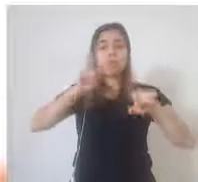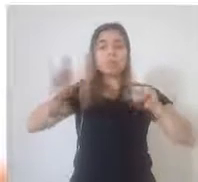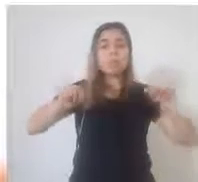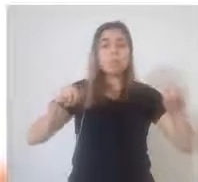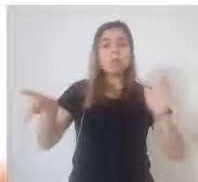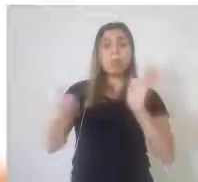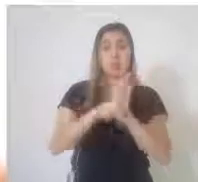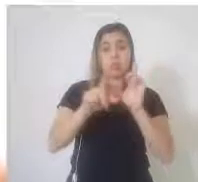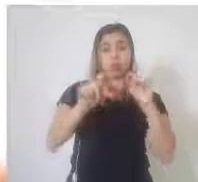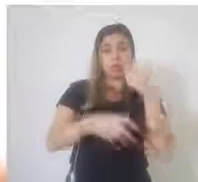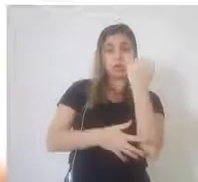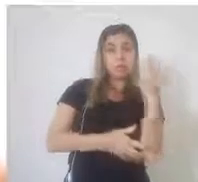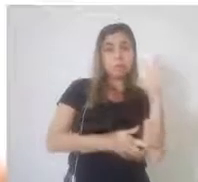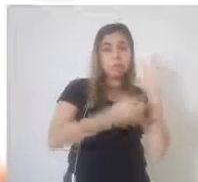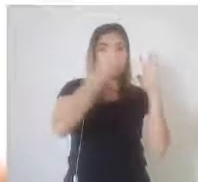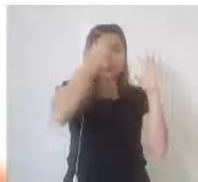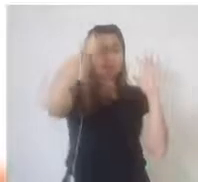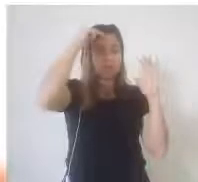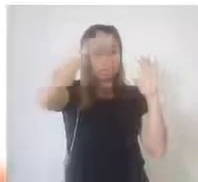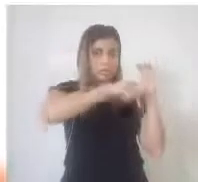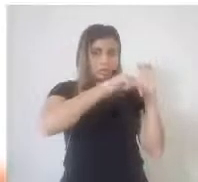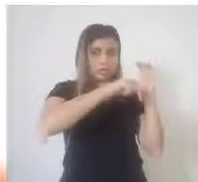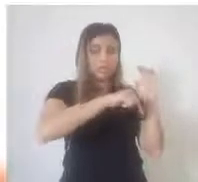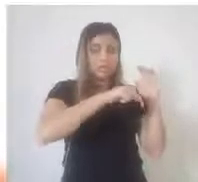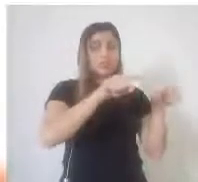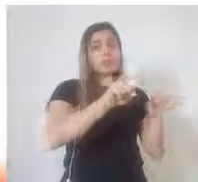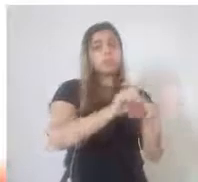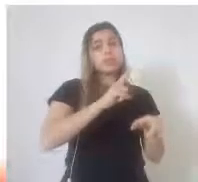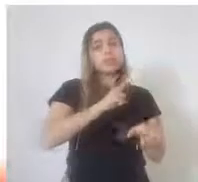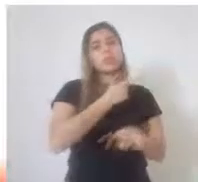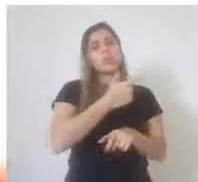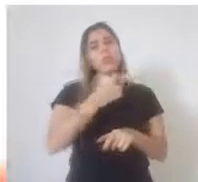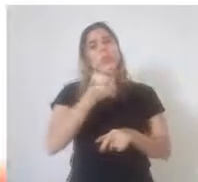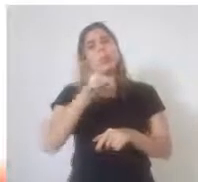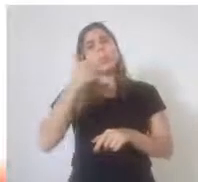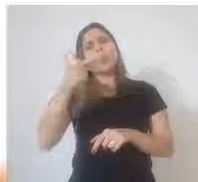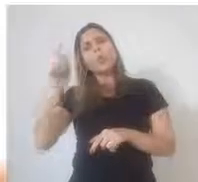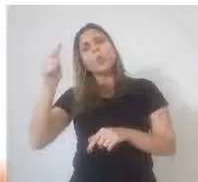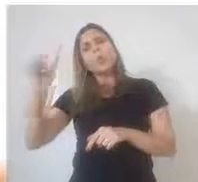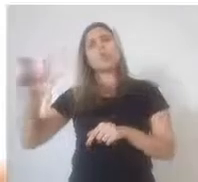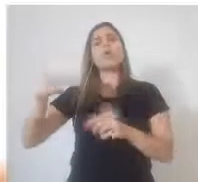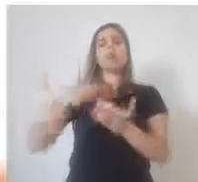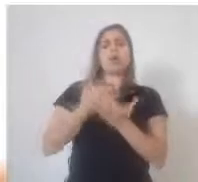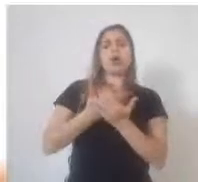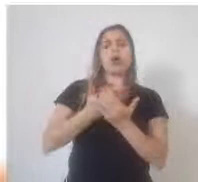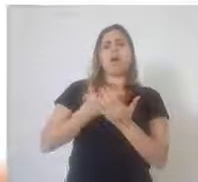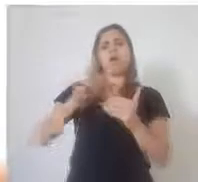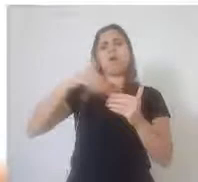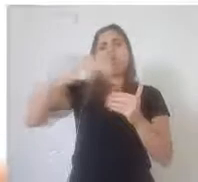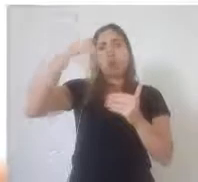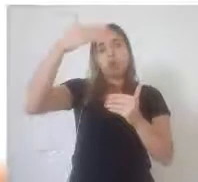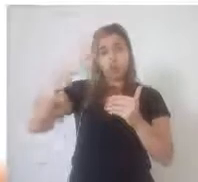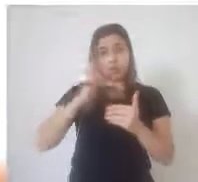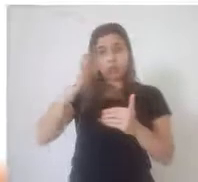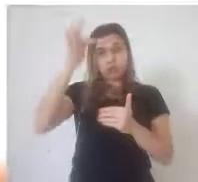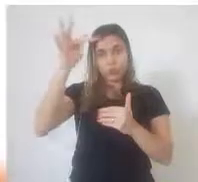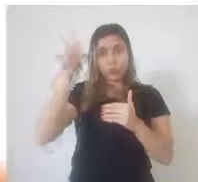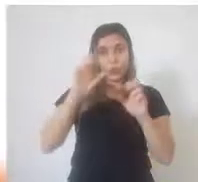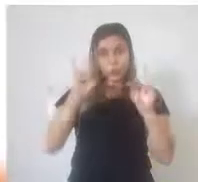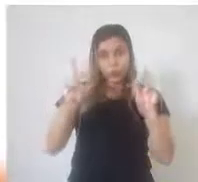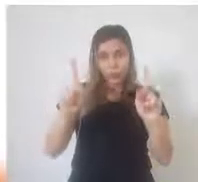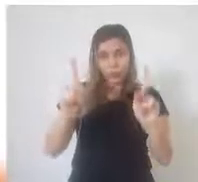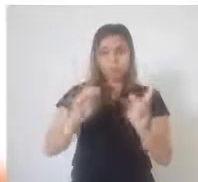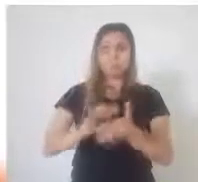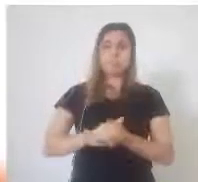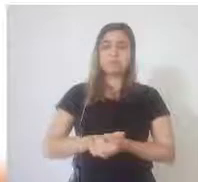essas alternativas mais ambientalmente corretas, existem inúmeras outras e que a gente vai abordando aí durante as nossas